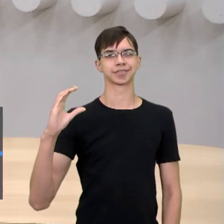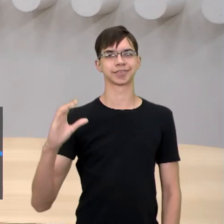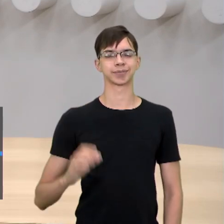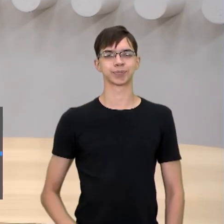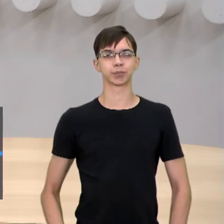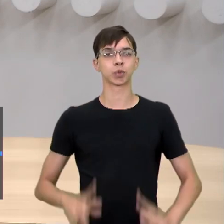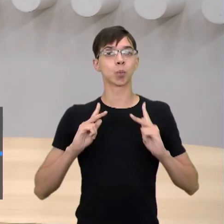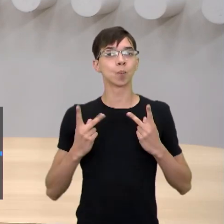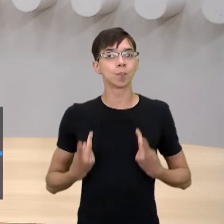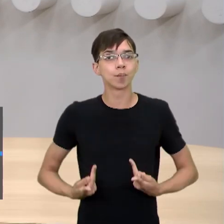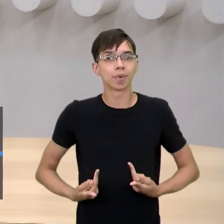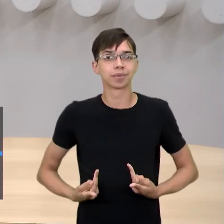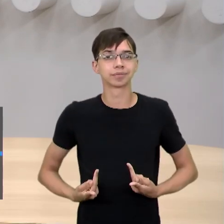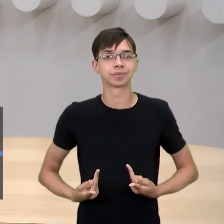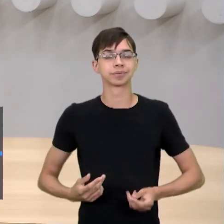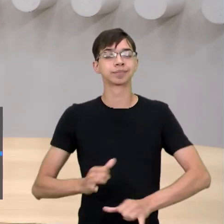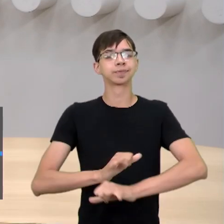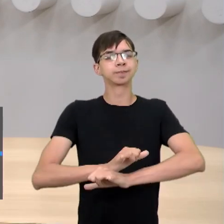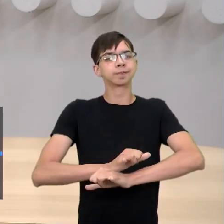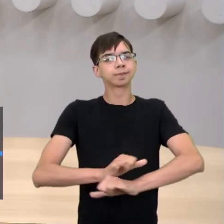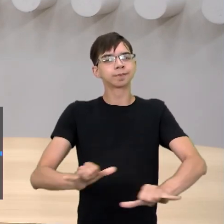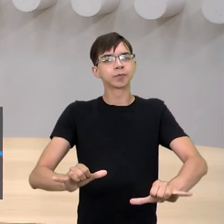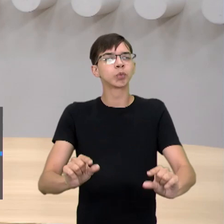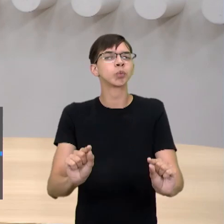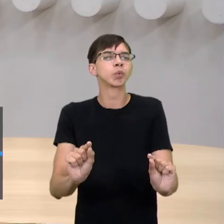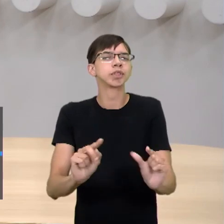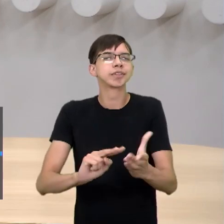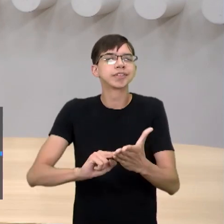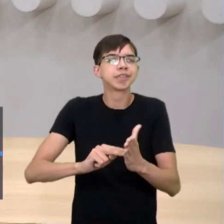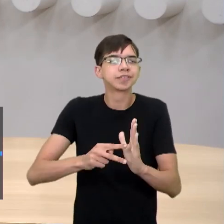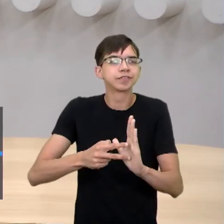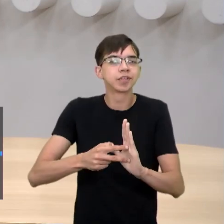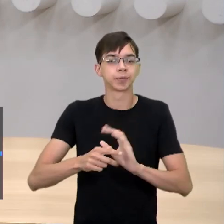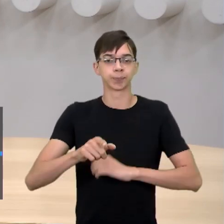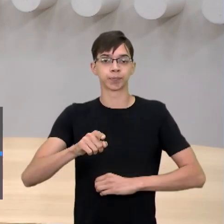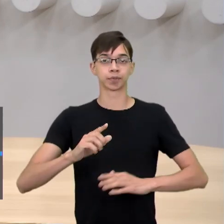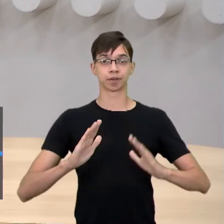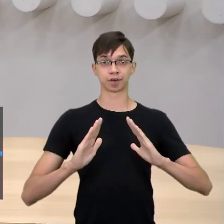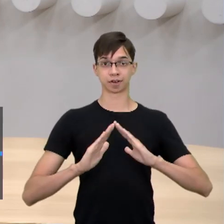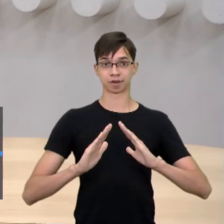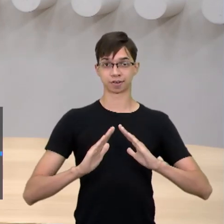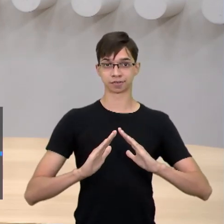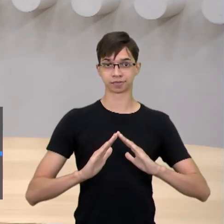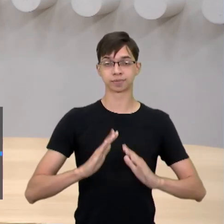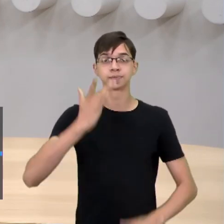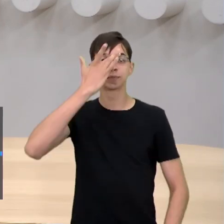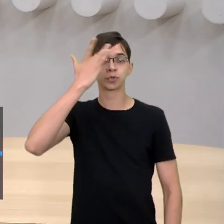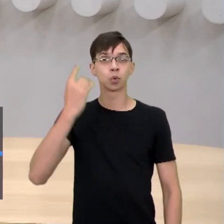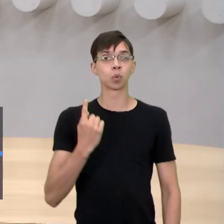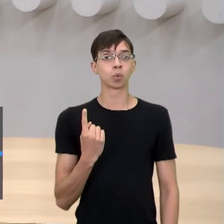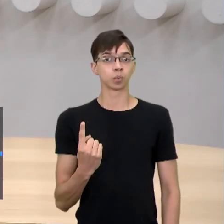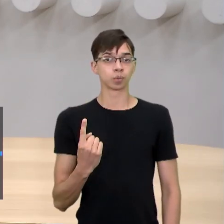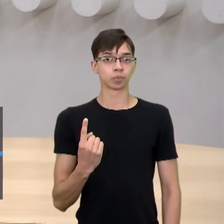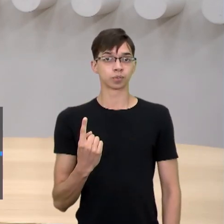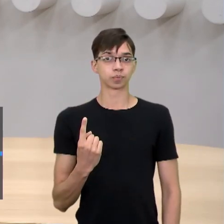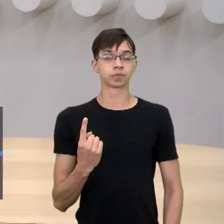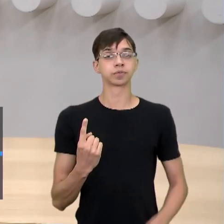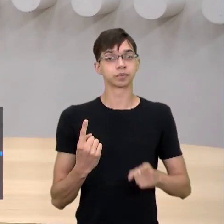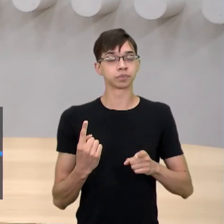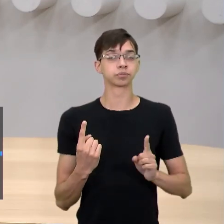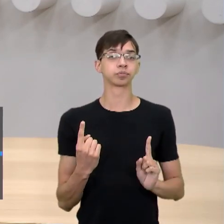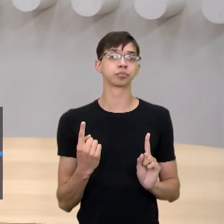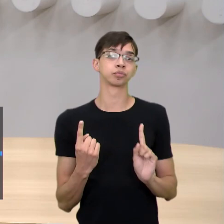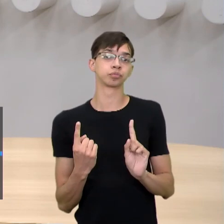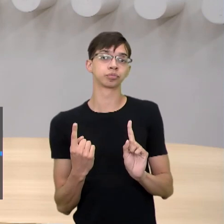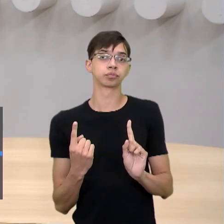tá falando de que você, dentro da sua casa, com mais uma pessoa, ou enfim, mesmo quando até você assiste um